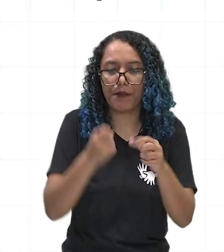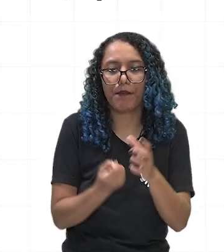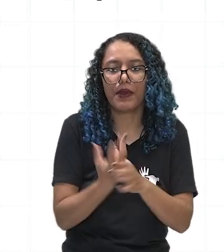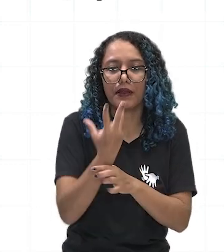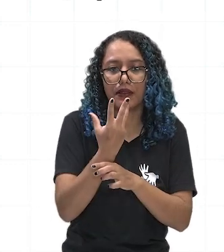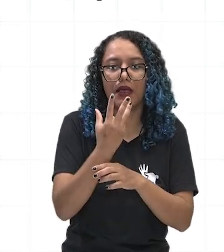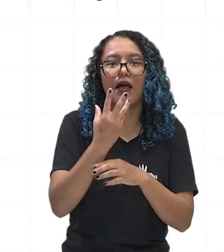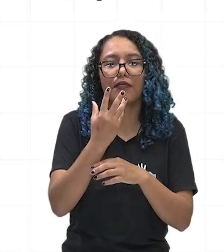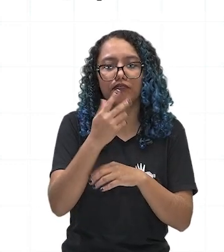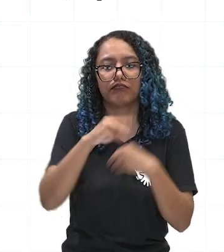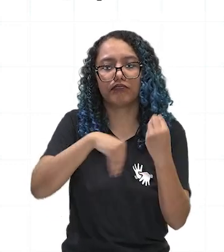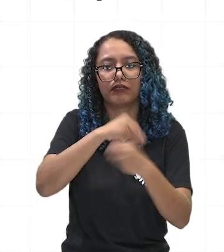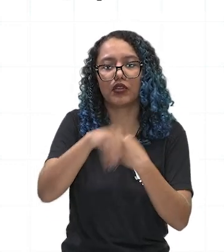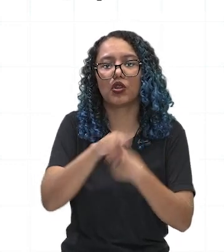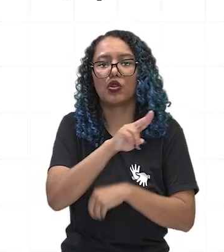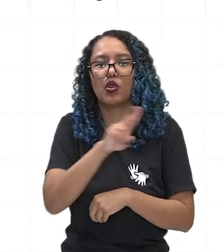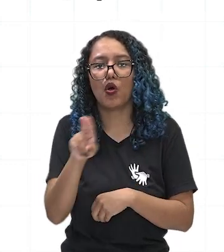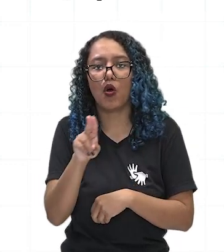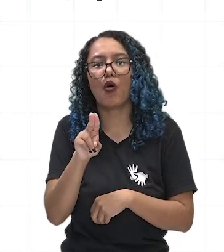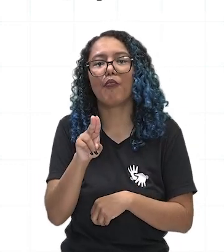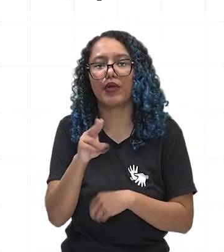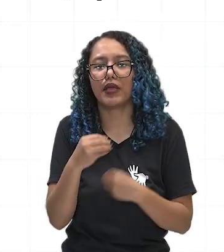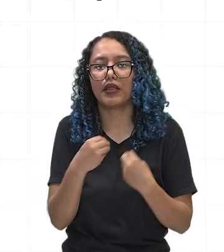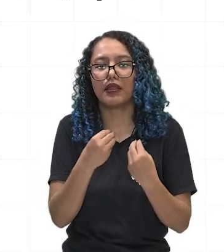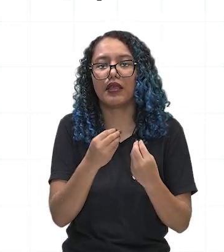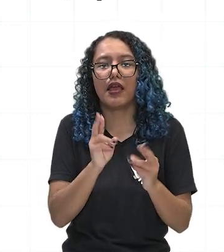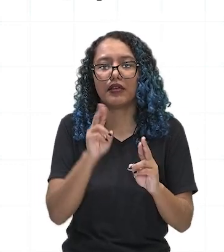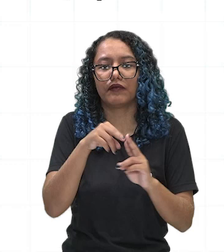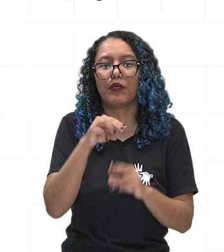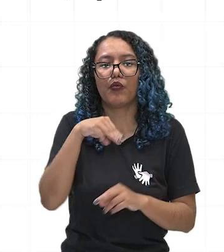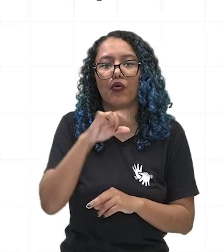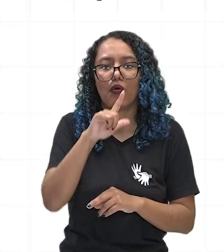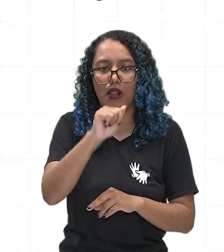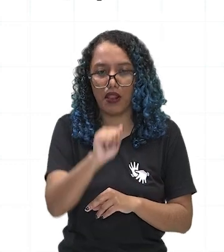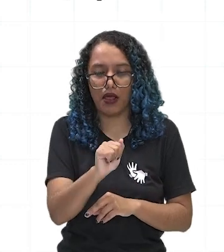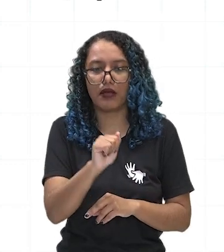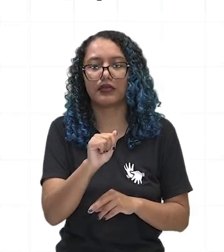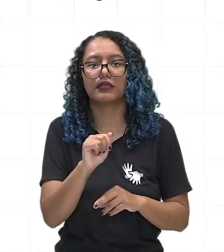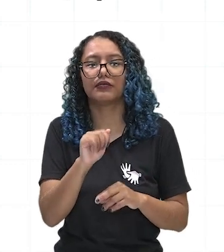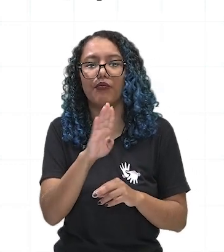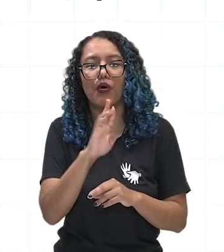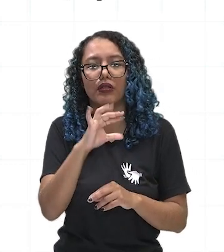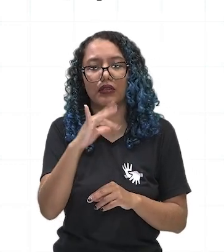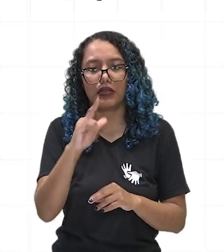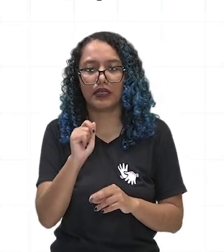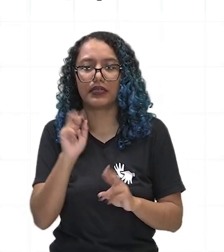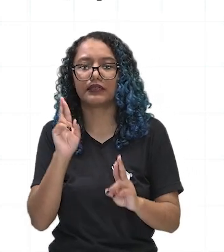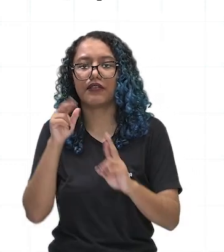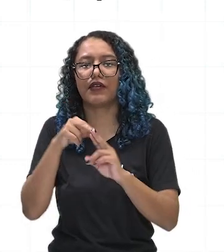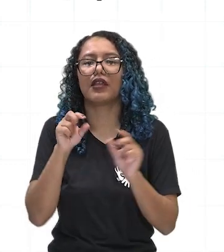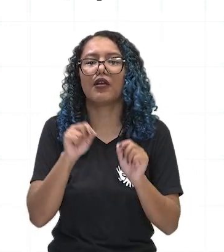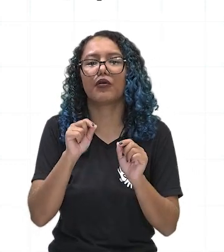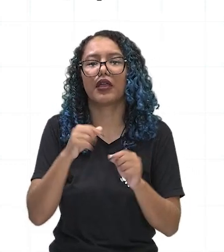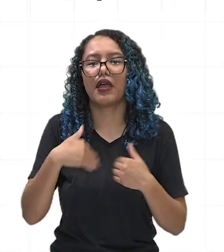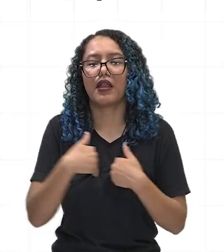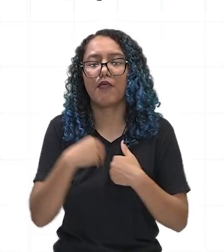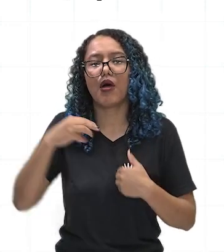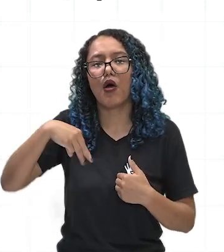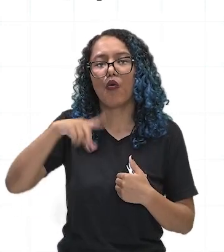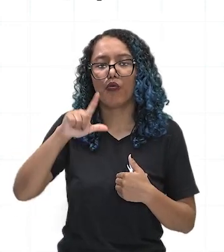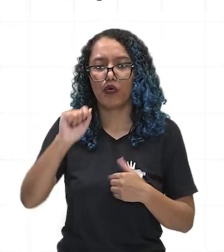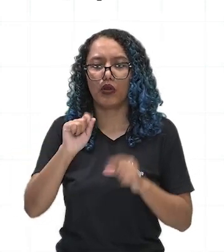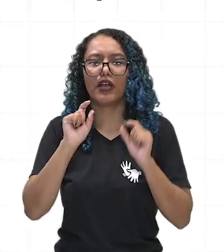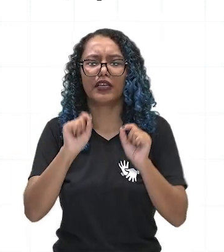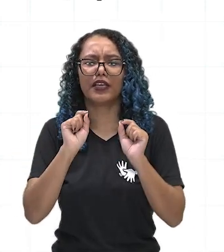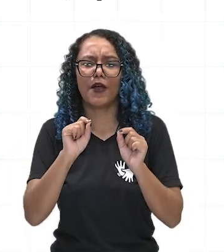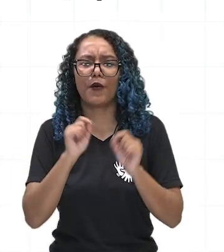batizou de mula botânica, fazendo referência ao animal mula, que é o cruzamento entre uma égua